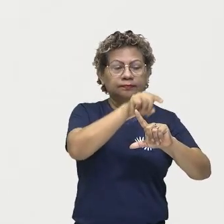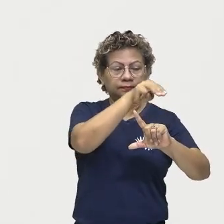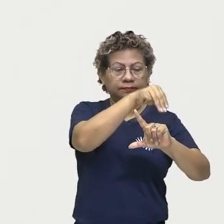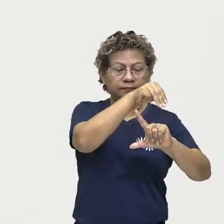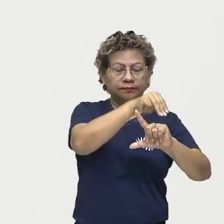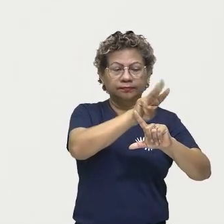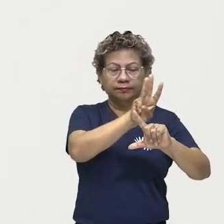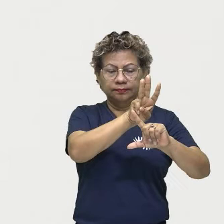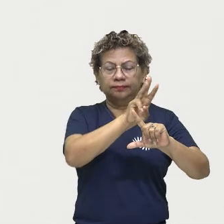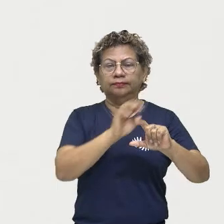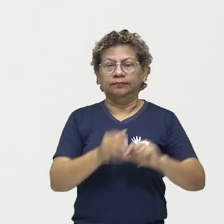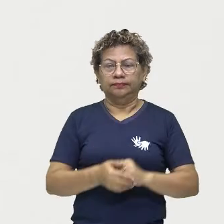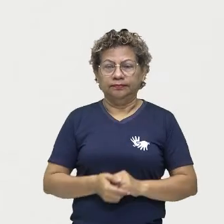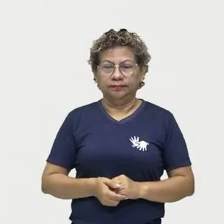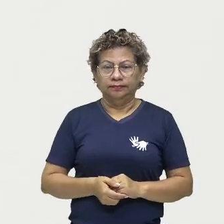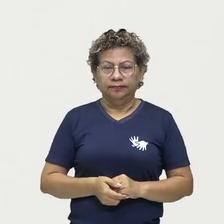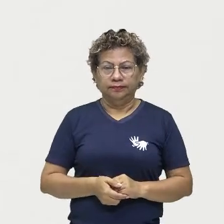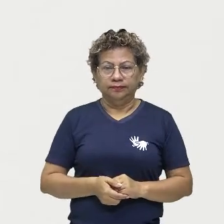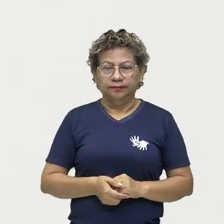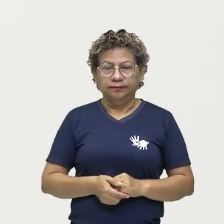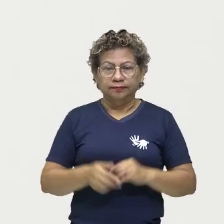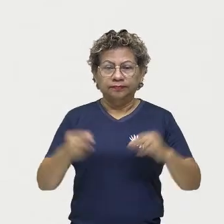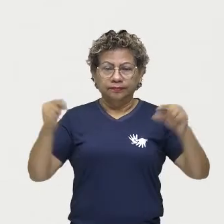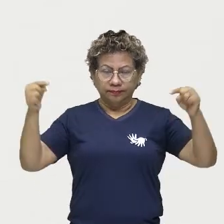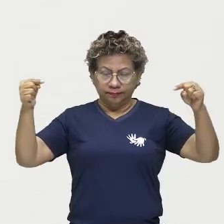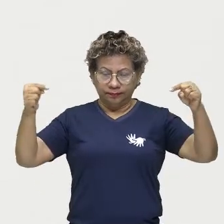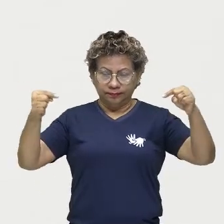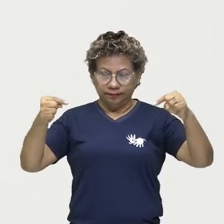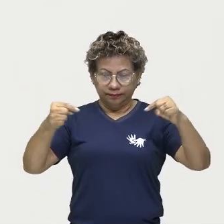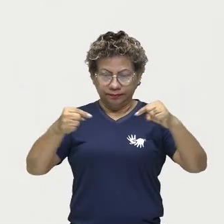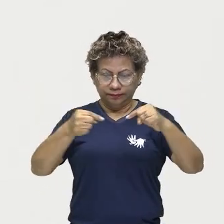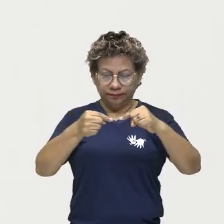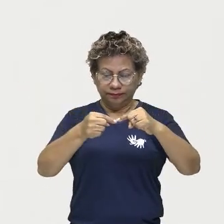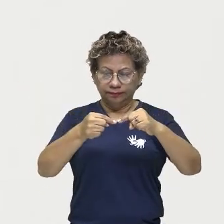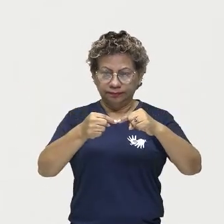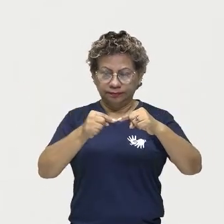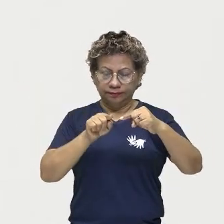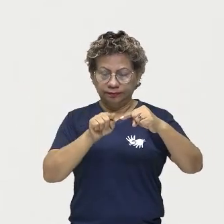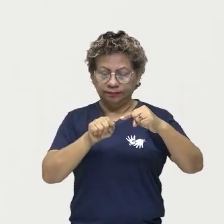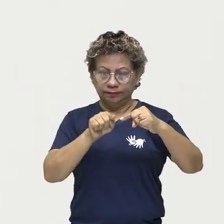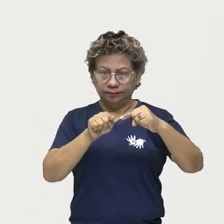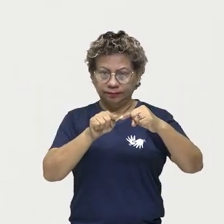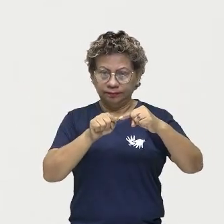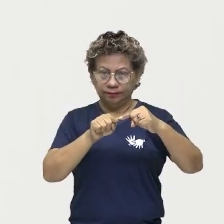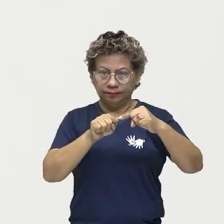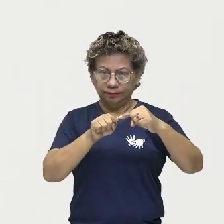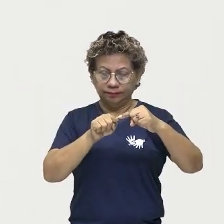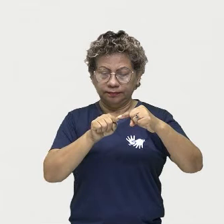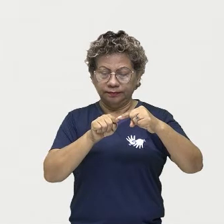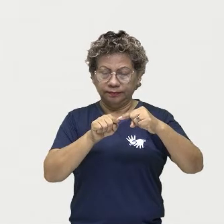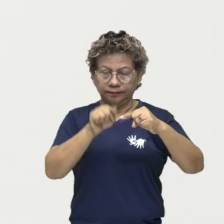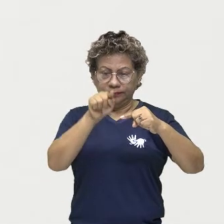Repetimos, né, esse processo para os demais lados. Esse ponto aqui é o chamado de circuncentro.